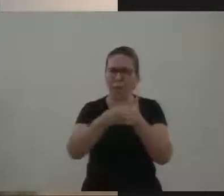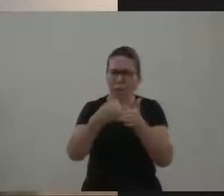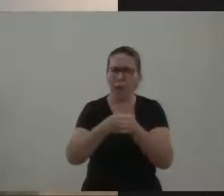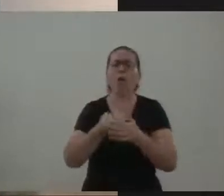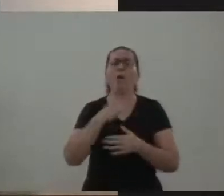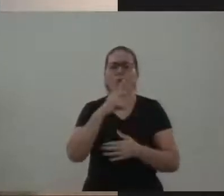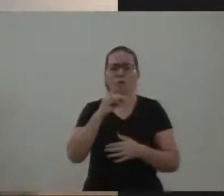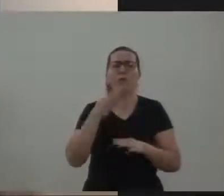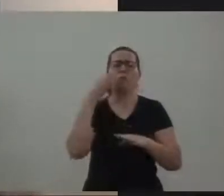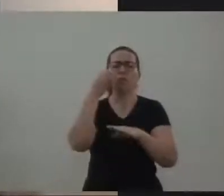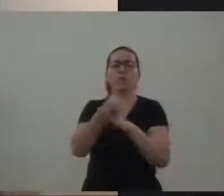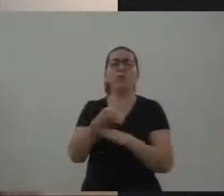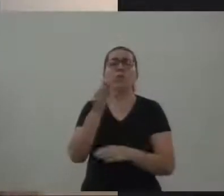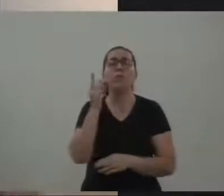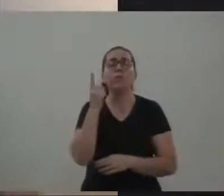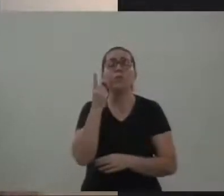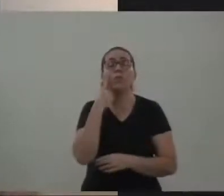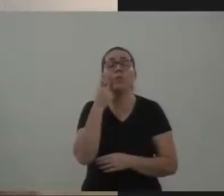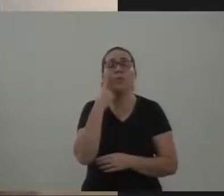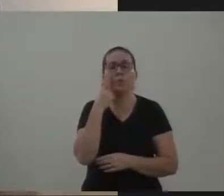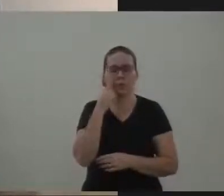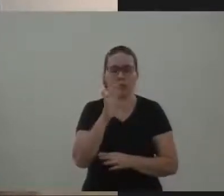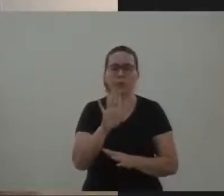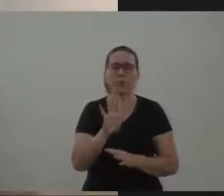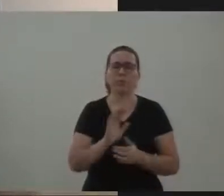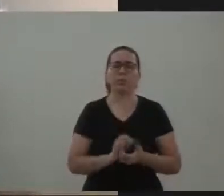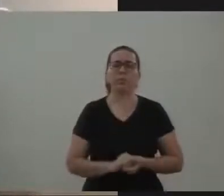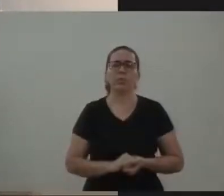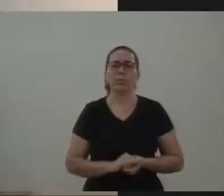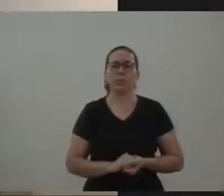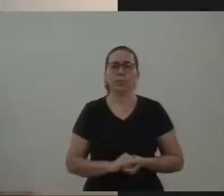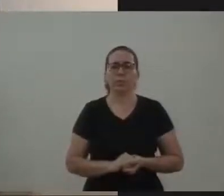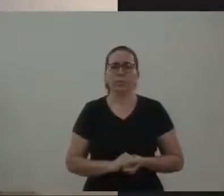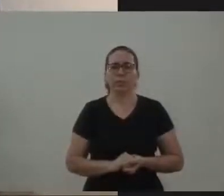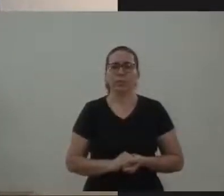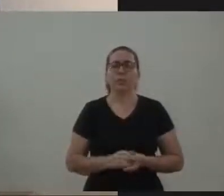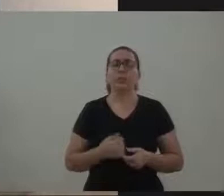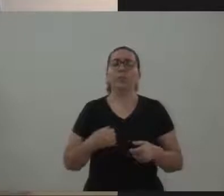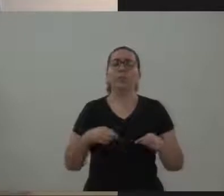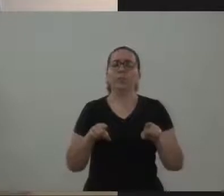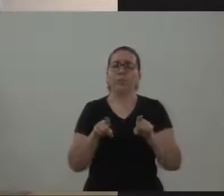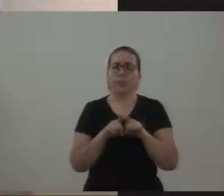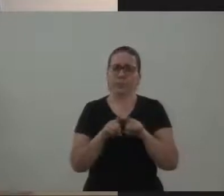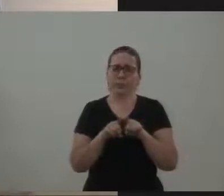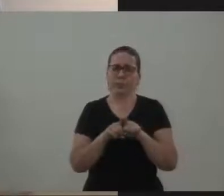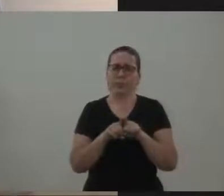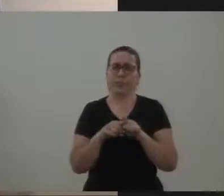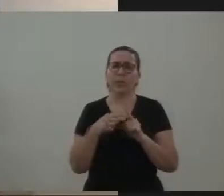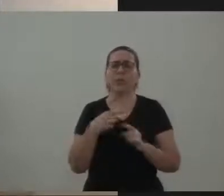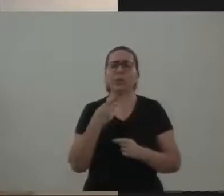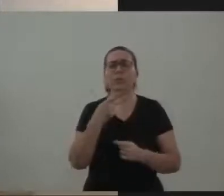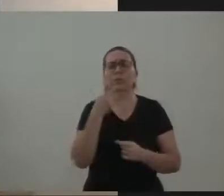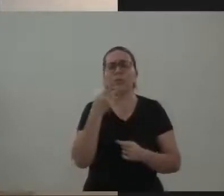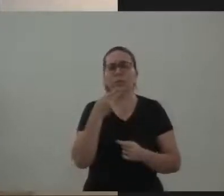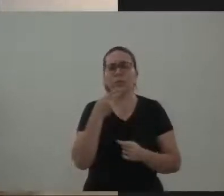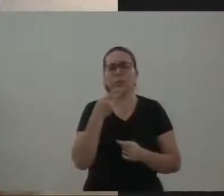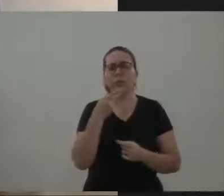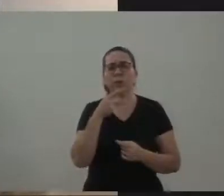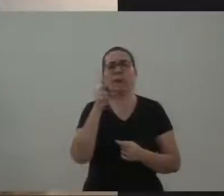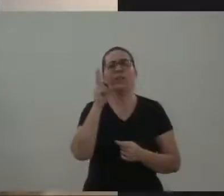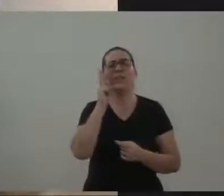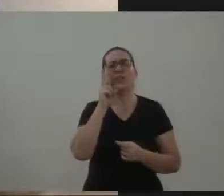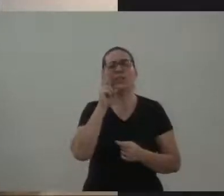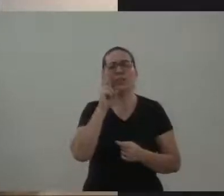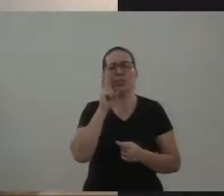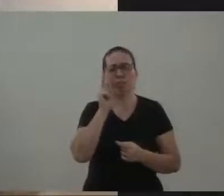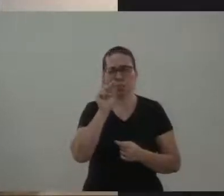vendo e estarei indo até o local, tá? E eu venho falar, né, a história, né,